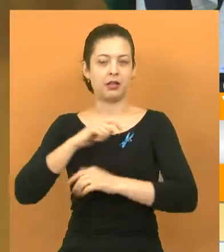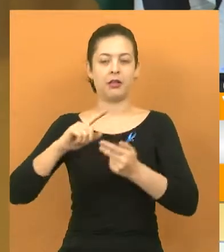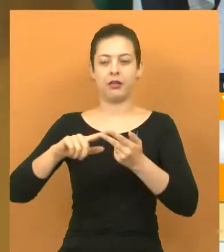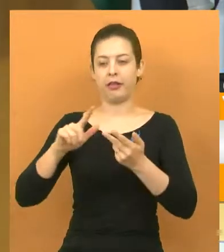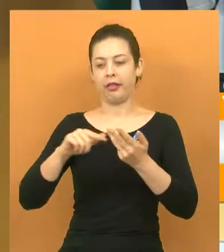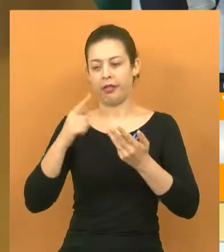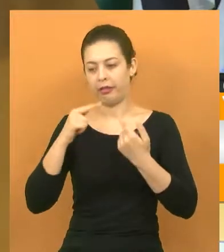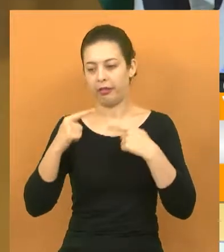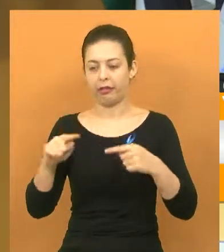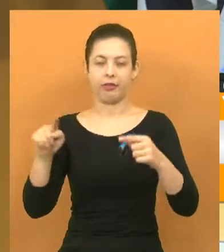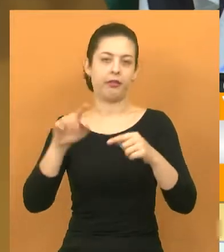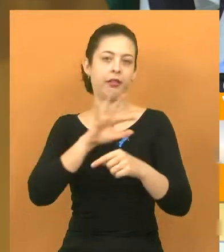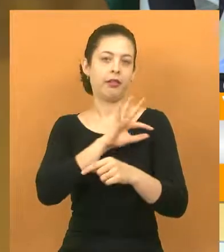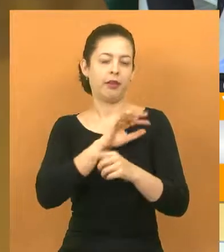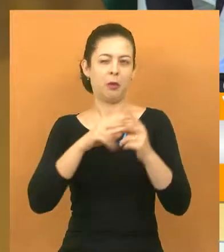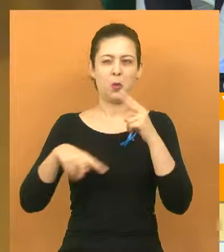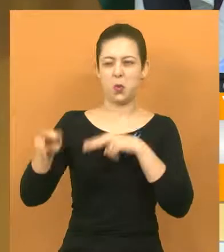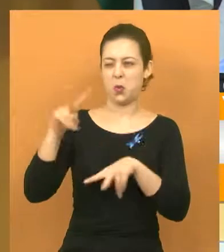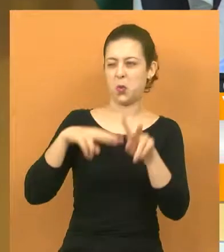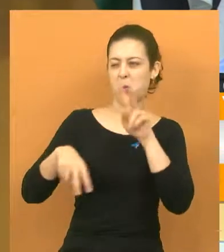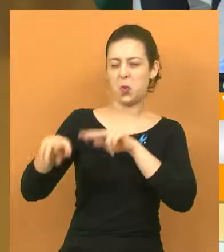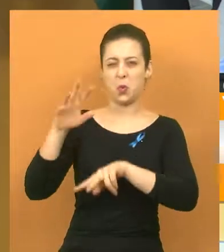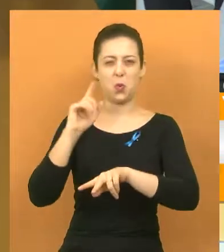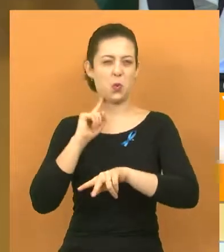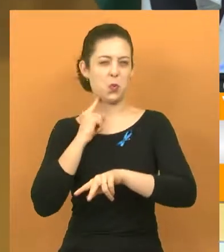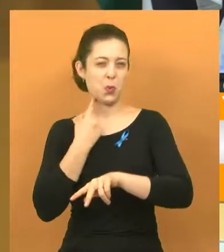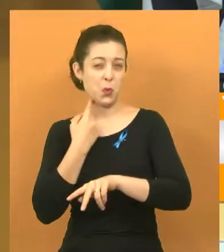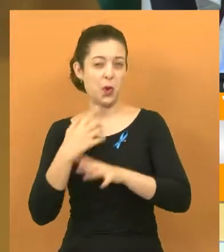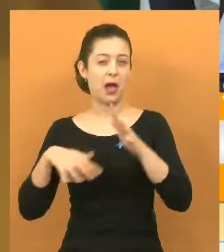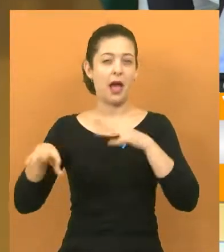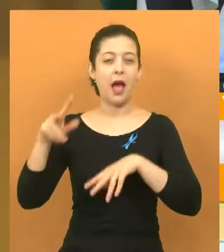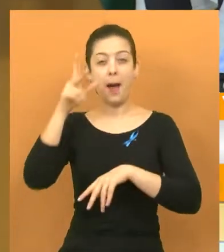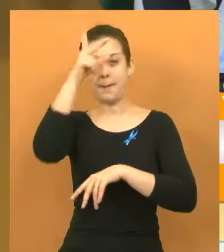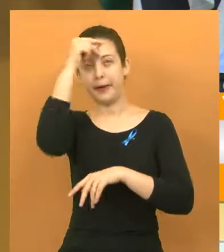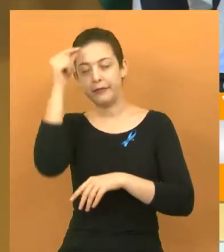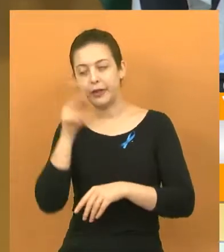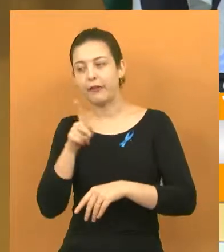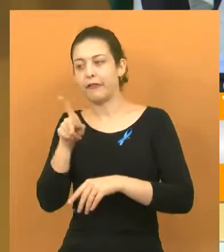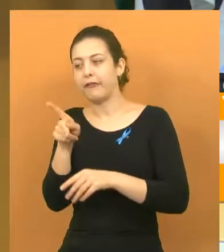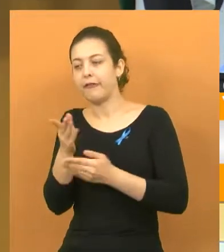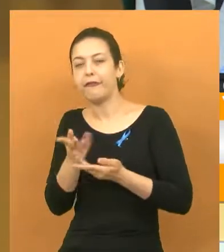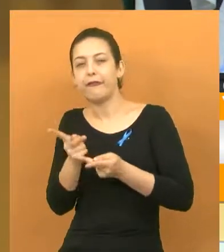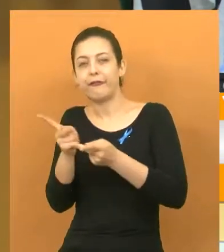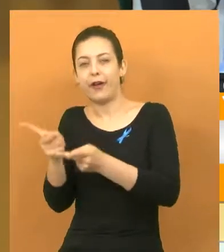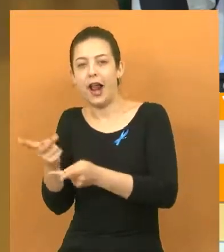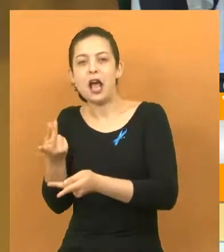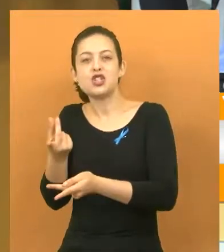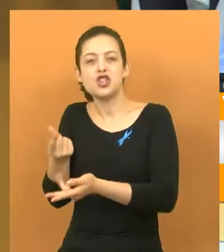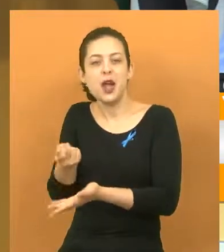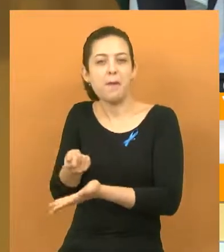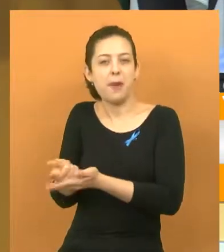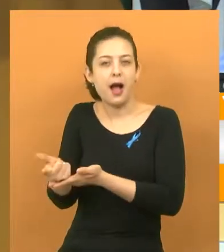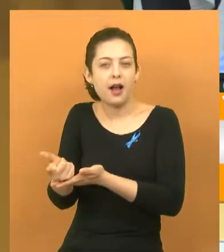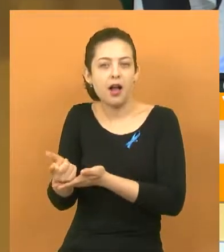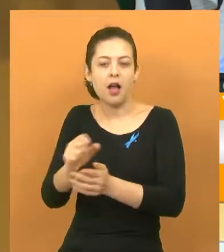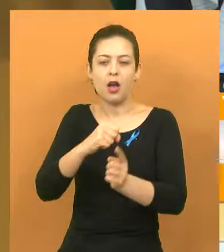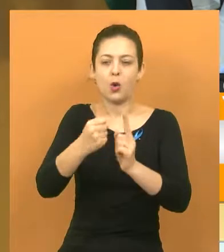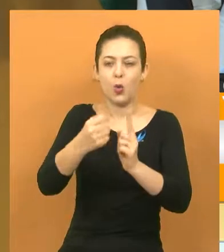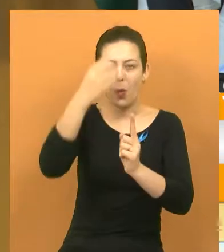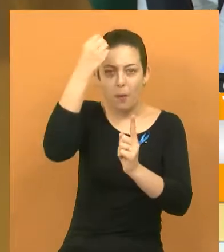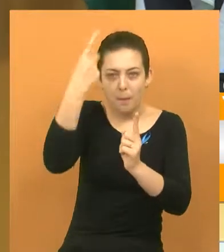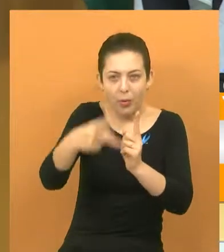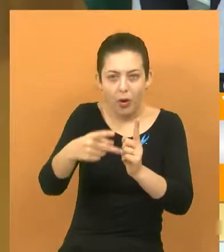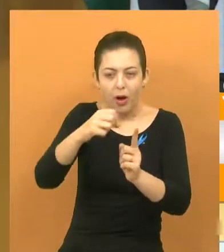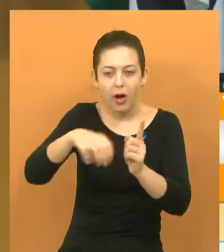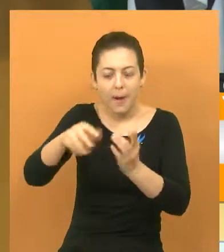o pessoal reclamar da poluição visual, e aí a prefeitura vai lá para tirar, gasta dinheiro que é de toda a população.